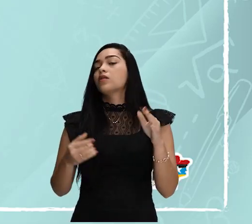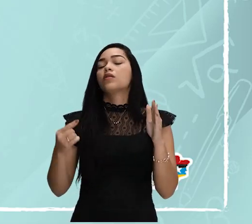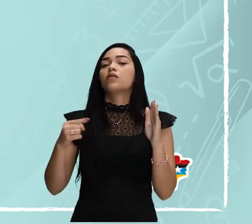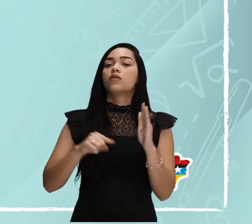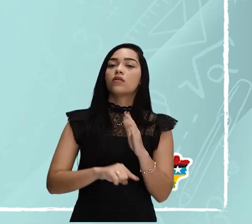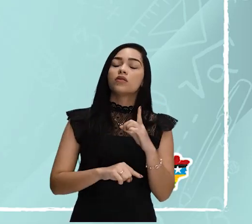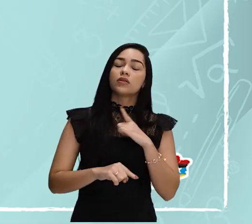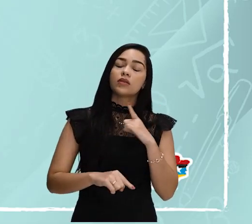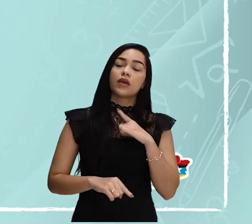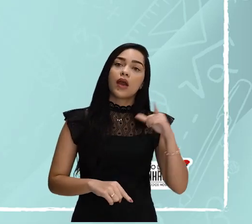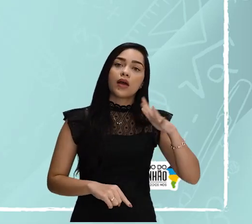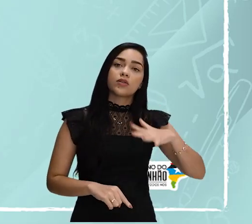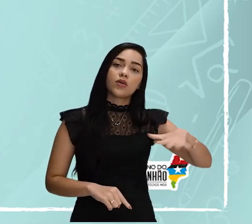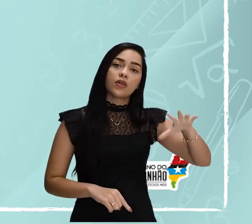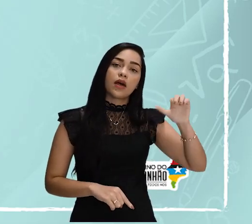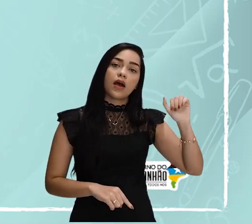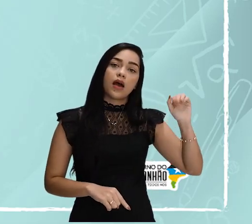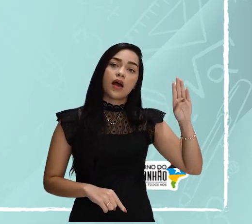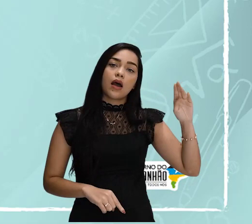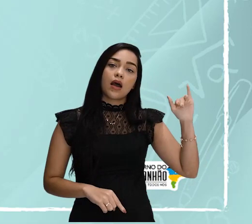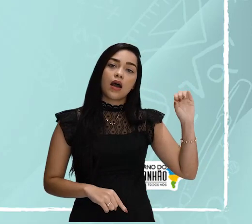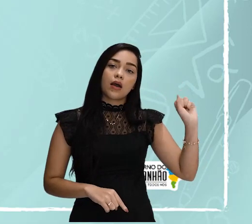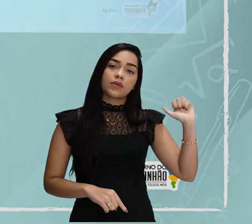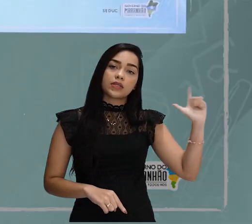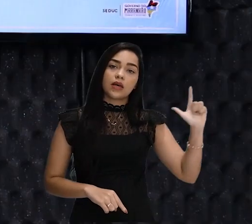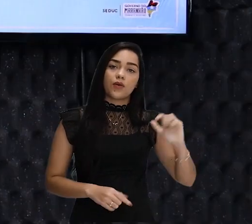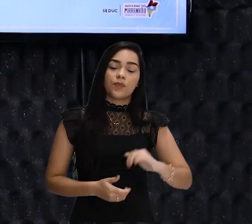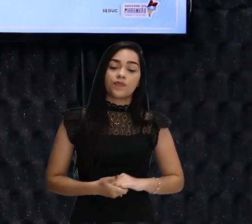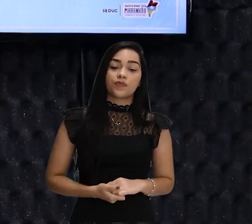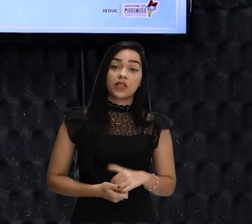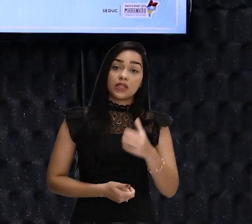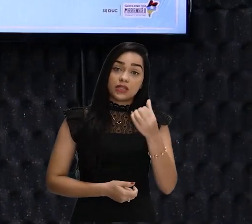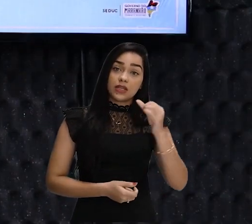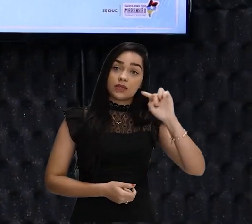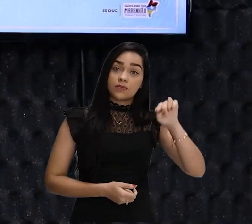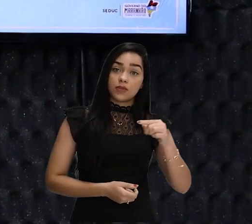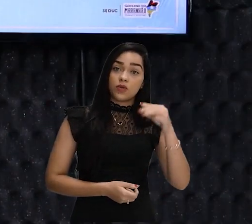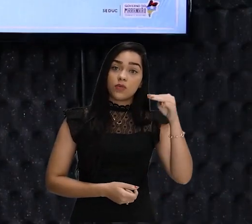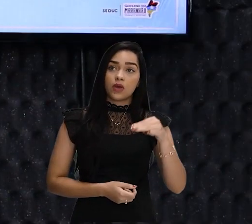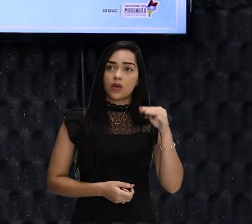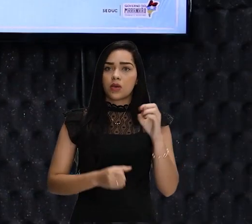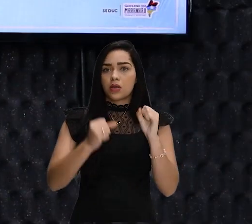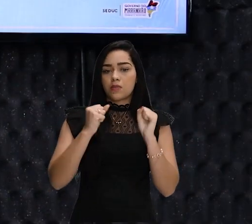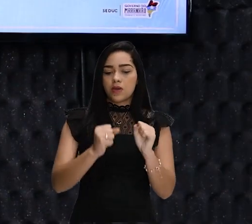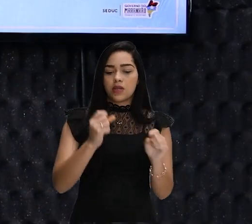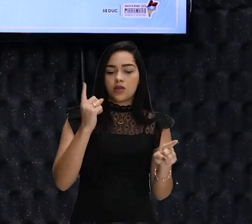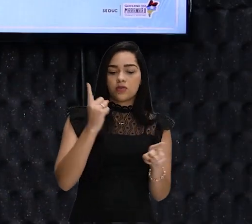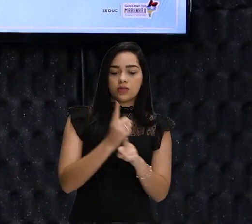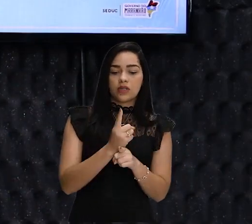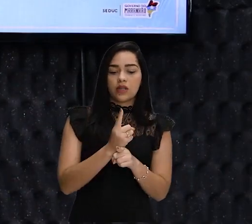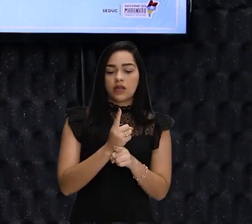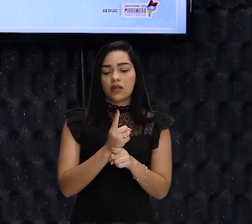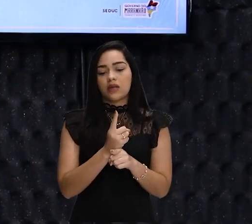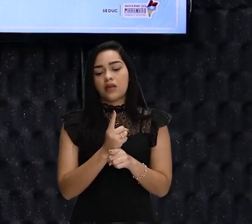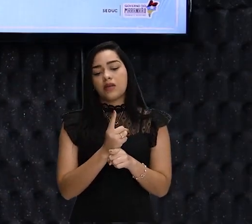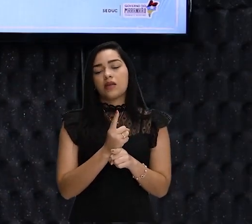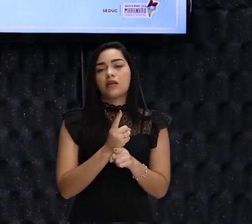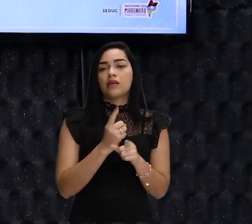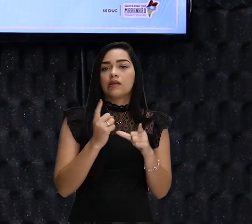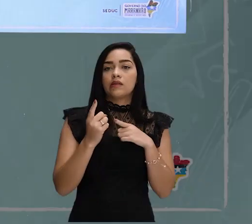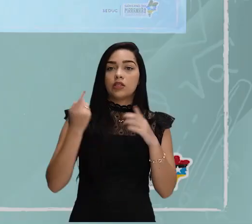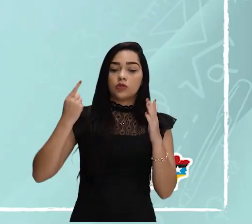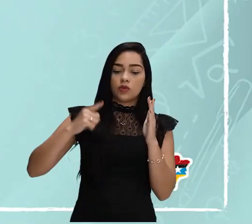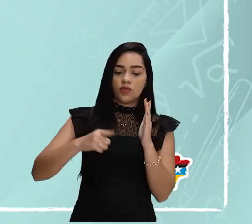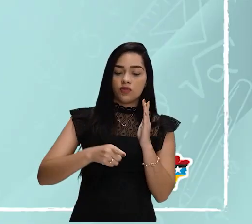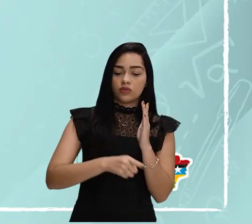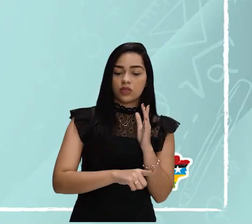zona abissal. E de 6.000 metros até onde se puder encontrar, né, de níveis de